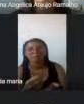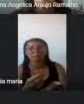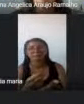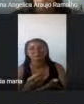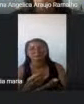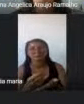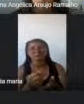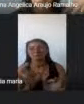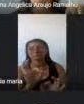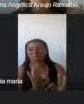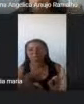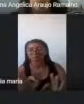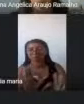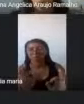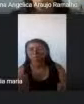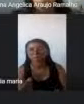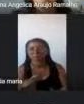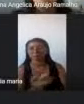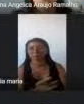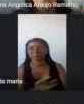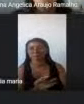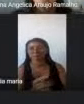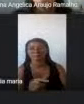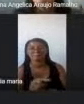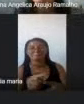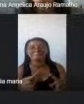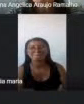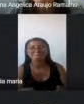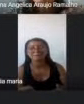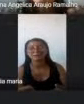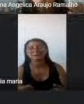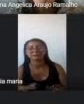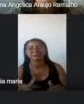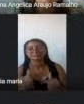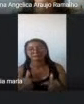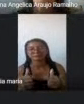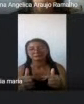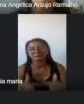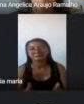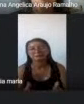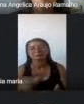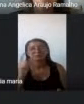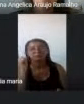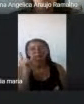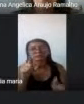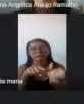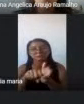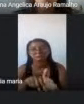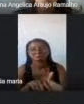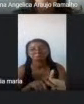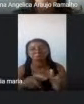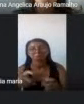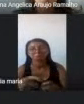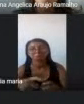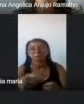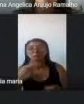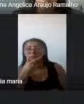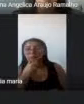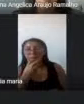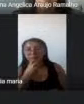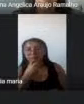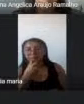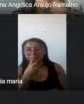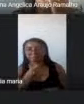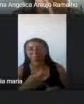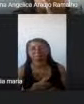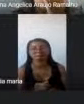bem desenhado, mas não estamos conseguindo tratar o parceiro. Então, a gente não consegue sair do canto, né? Então, é mais ou